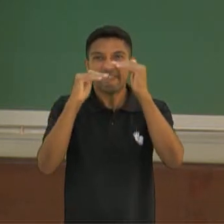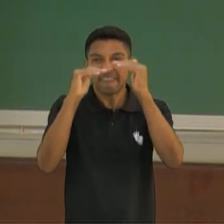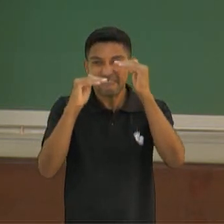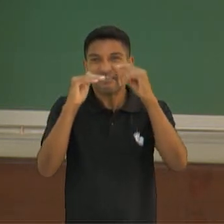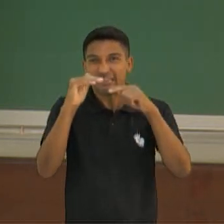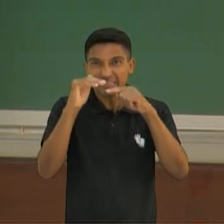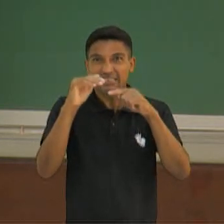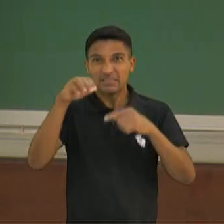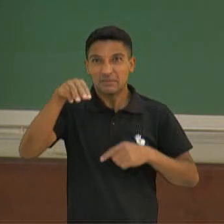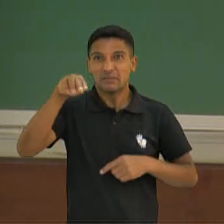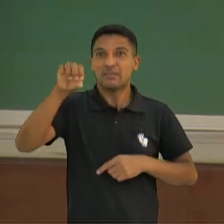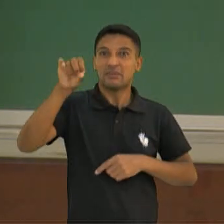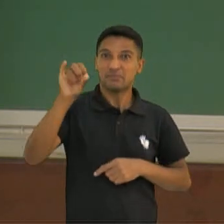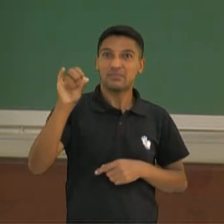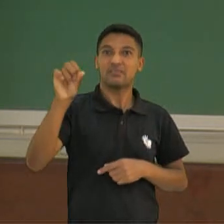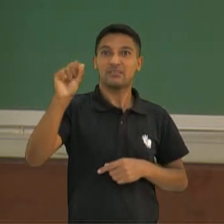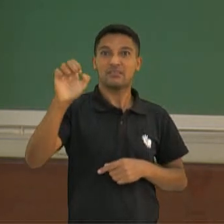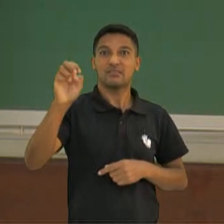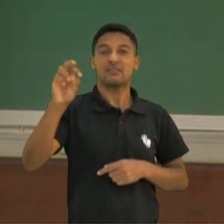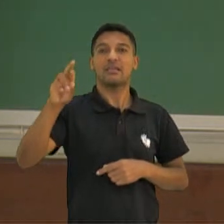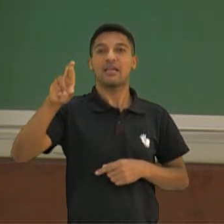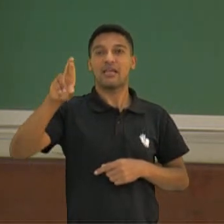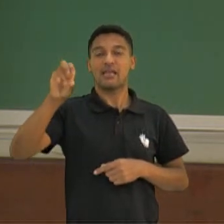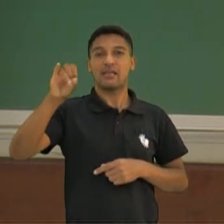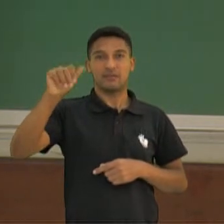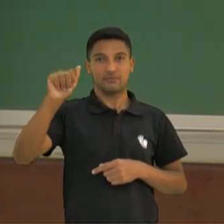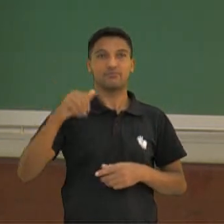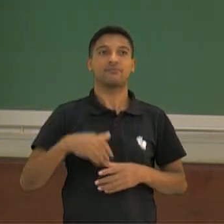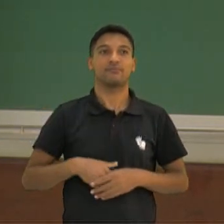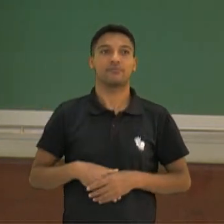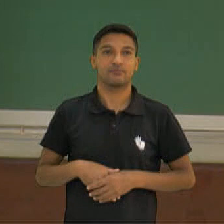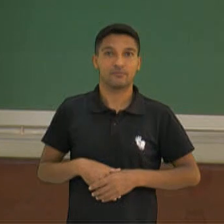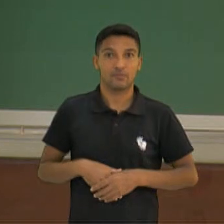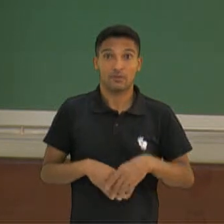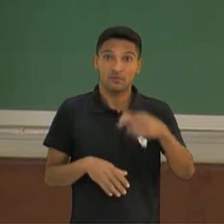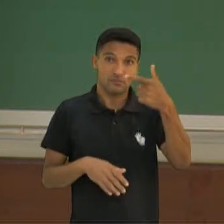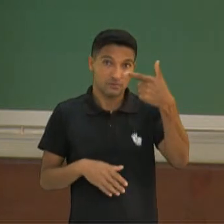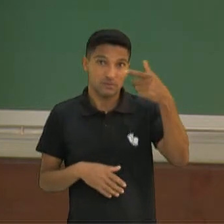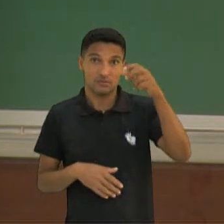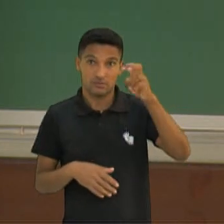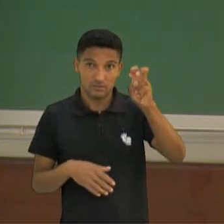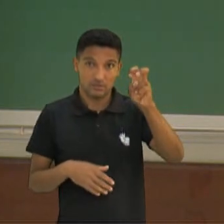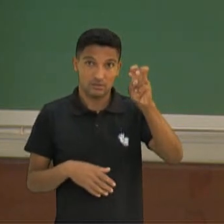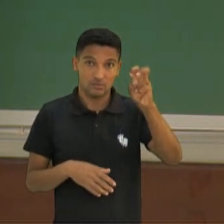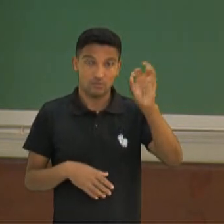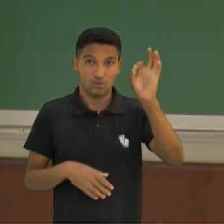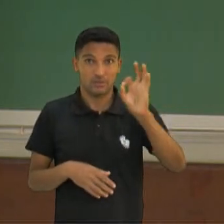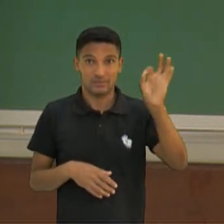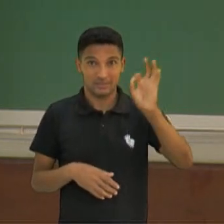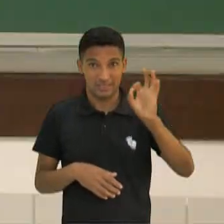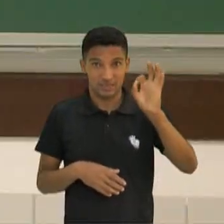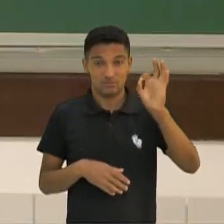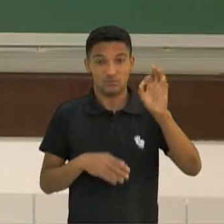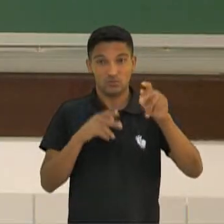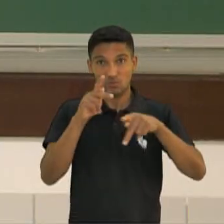habitantes de 28 países. Perto de 25% da população passa por essa situação. Nós vimos isso em algumas